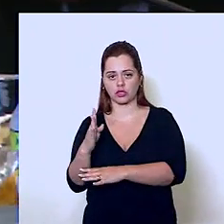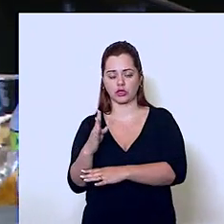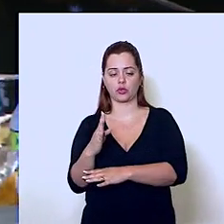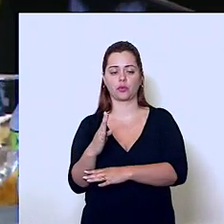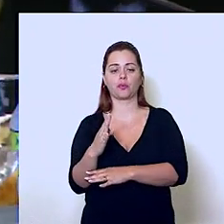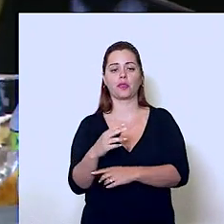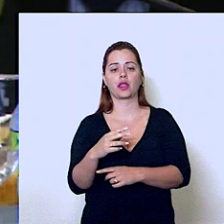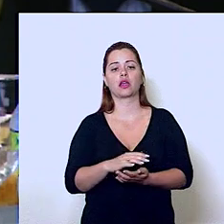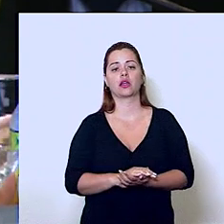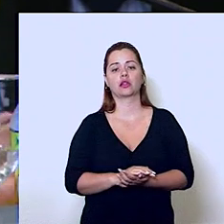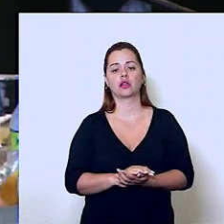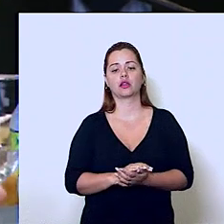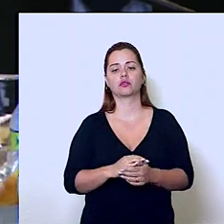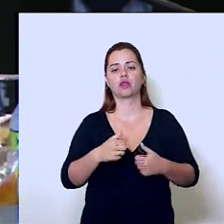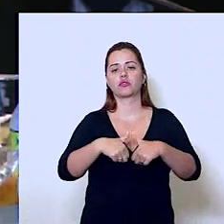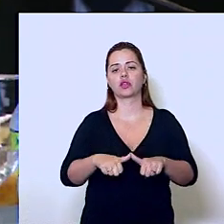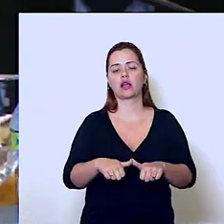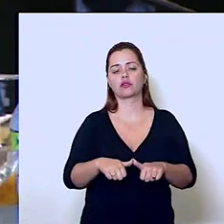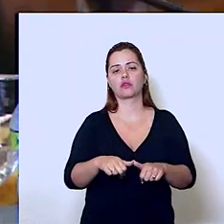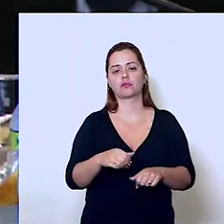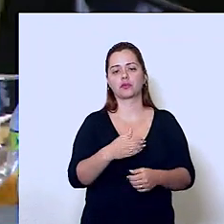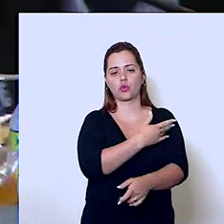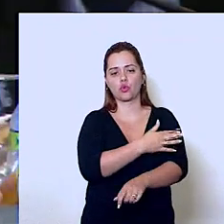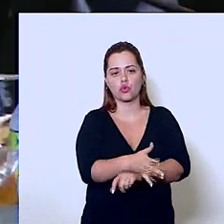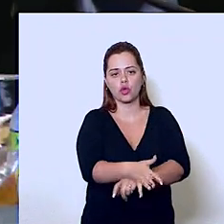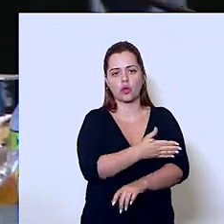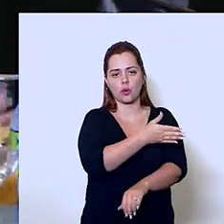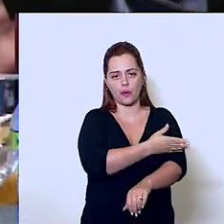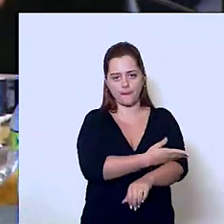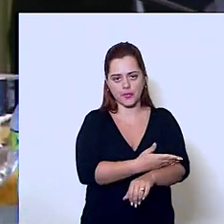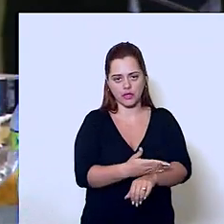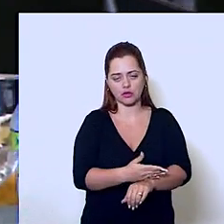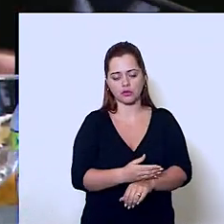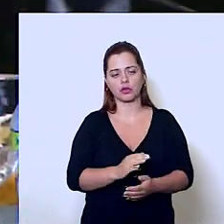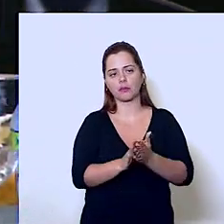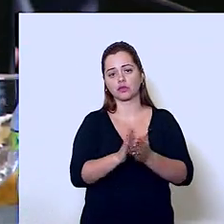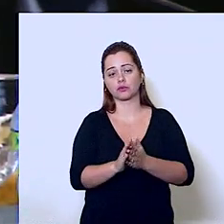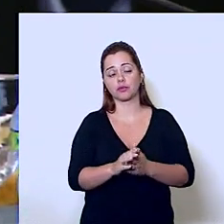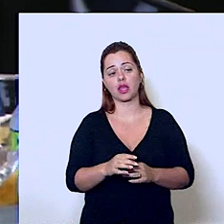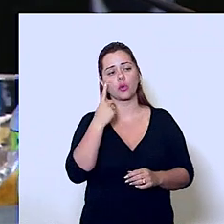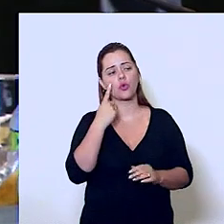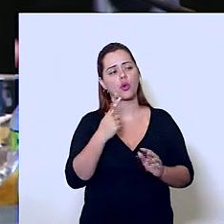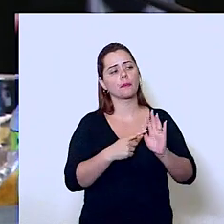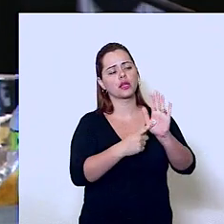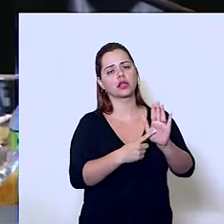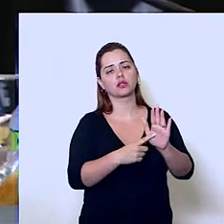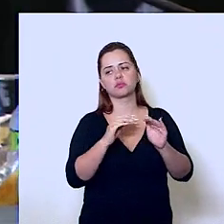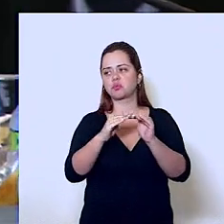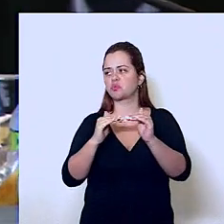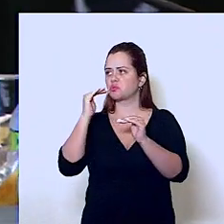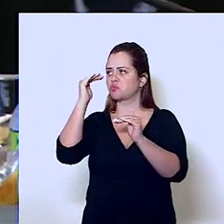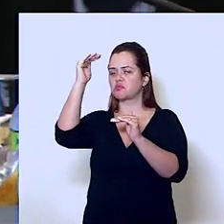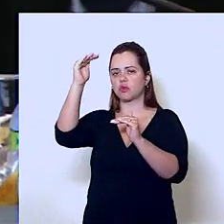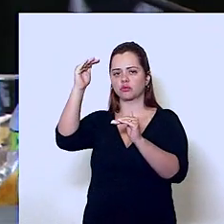não na Avenida Brasil, como depois passou. E aí aparece, então, uma figura altíssima lá na direção do Jornal